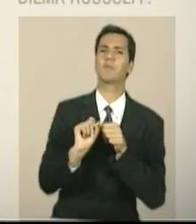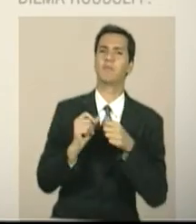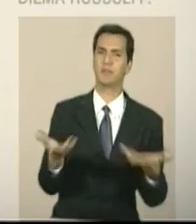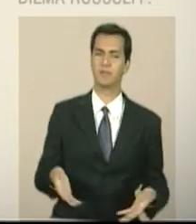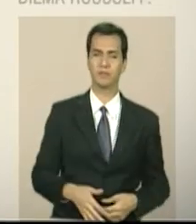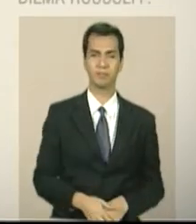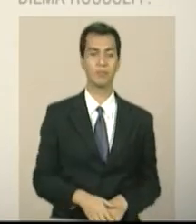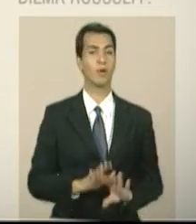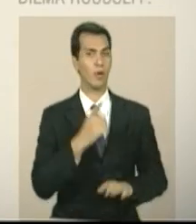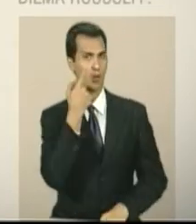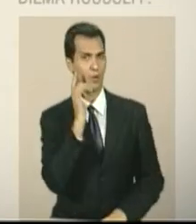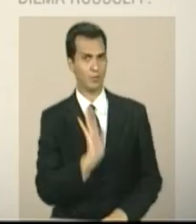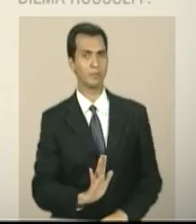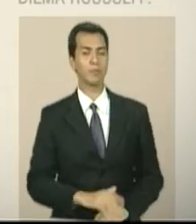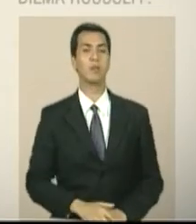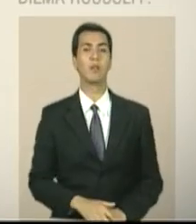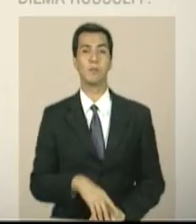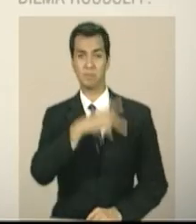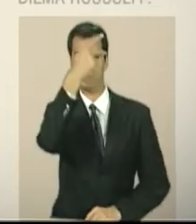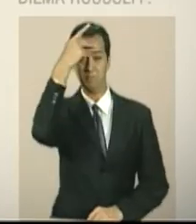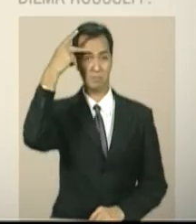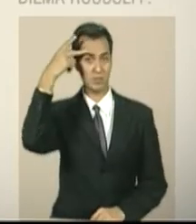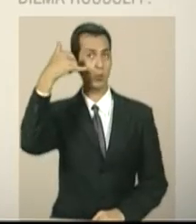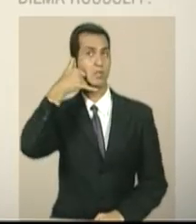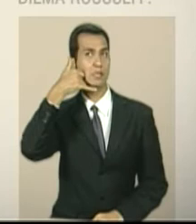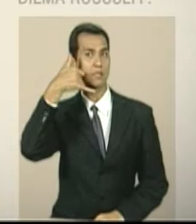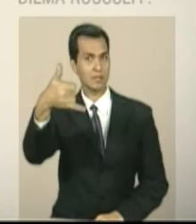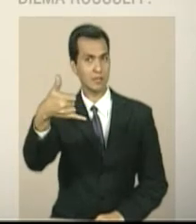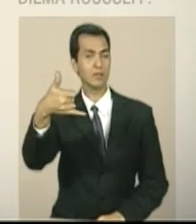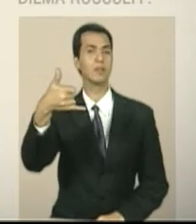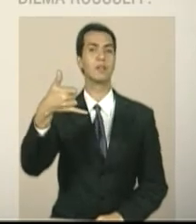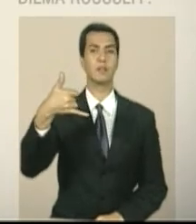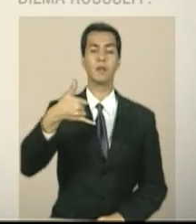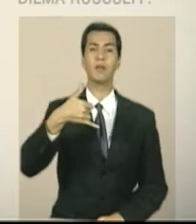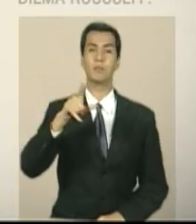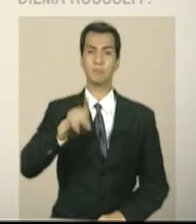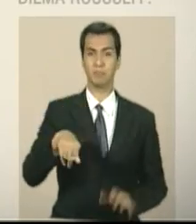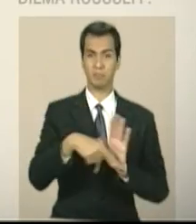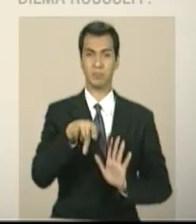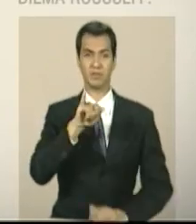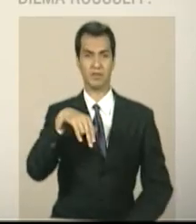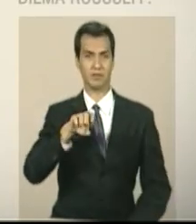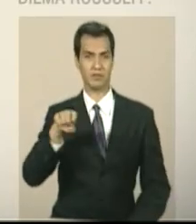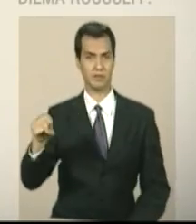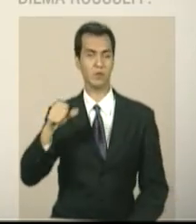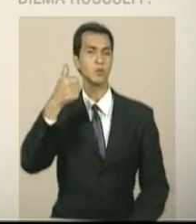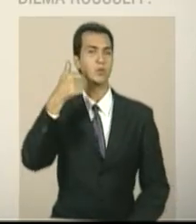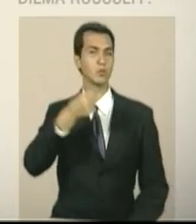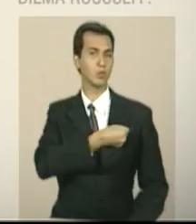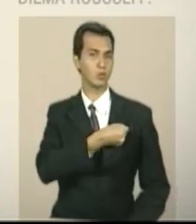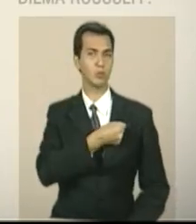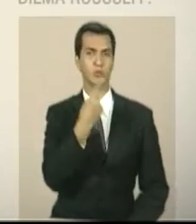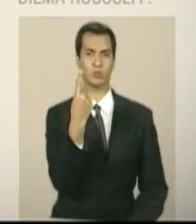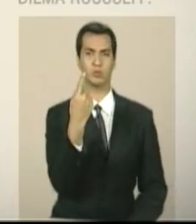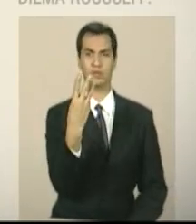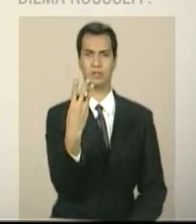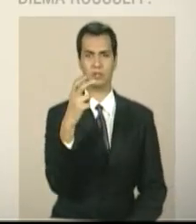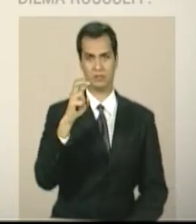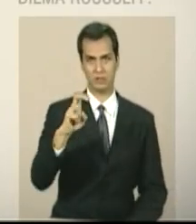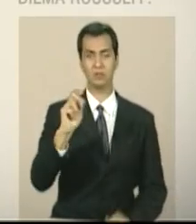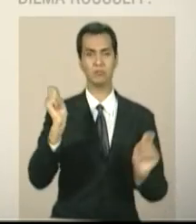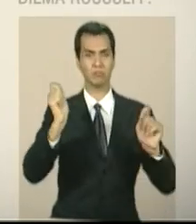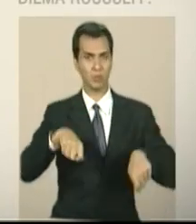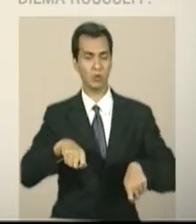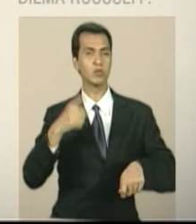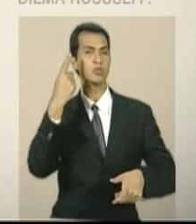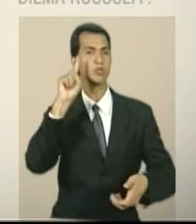olha Luciano no momento em que uma pessoa liga para o telefone da Previdência 135 querendo agendar seu